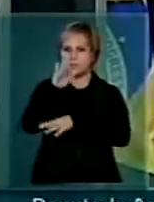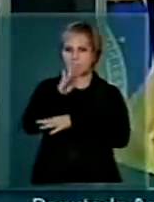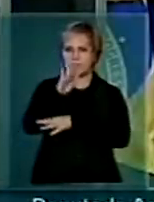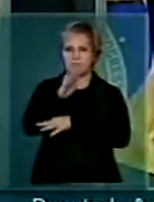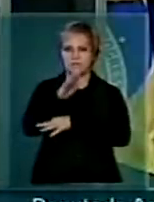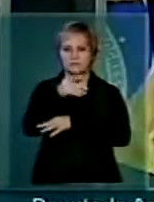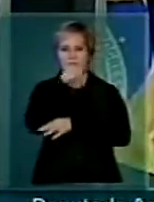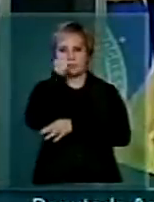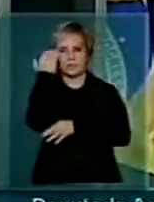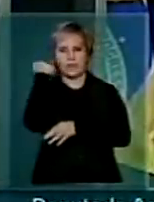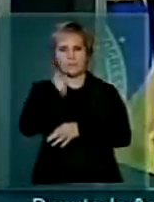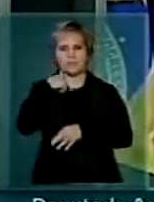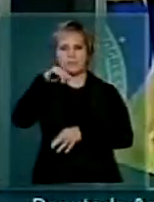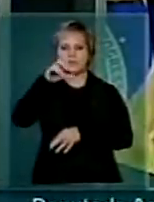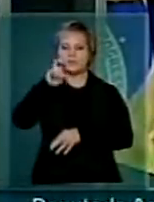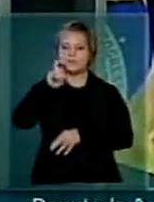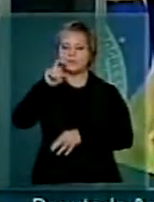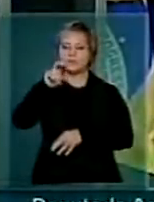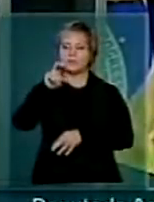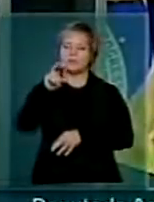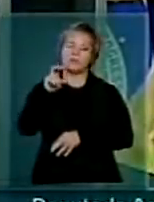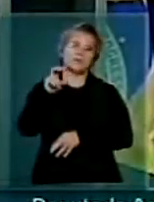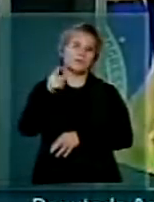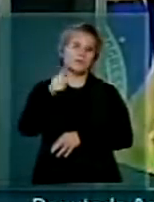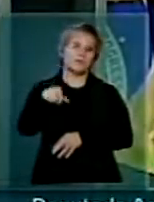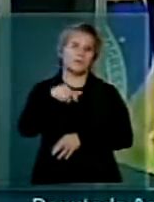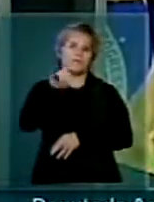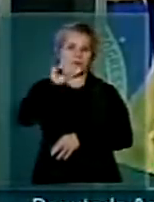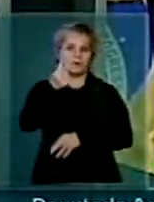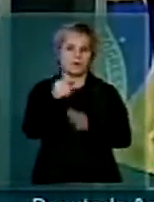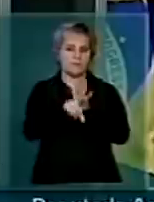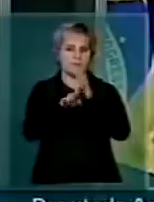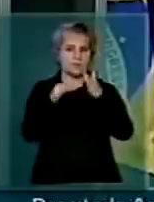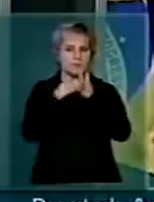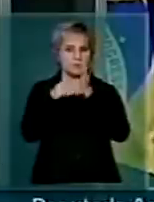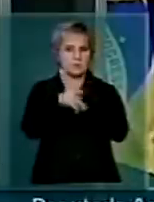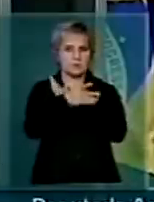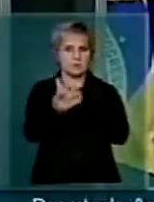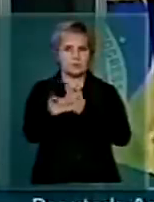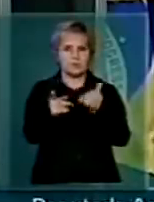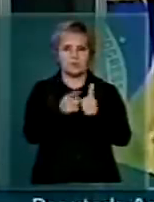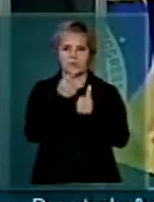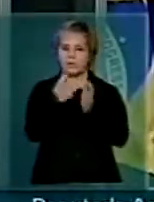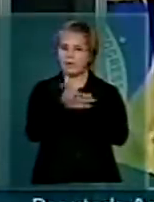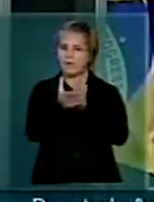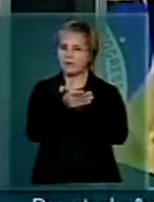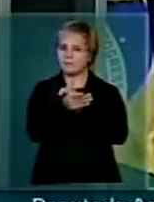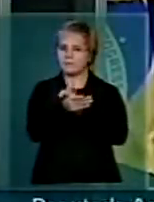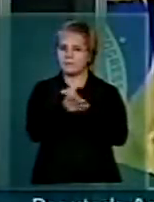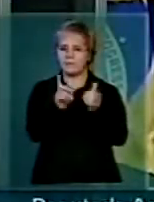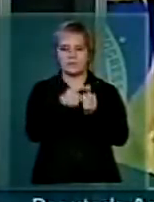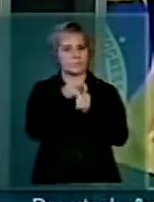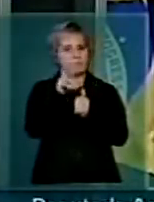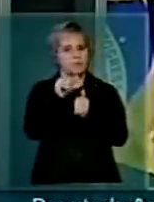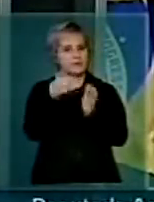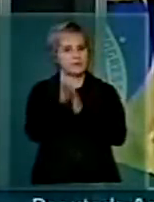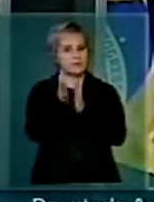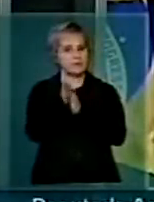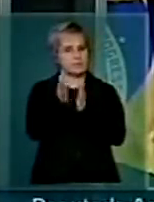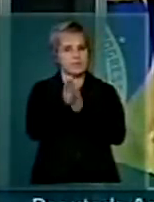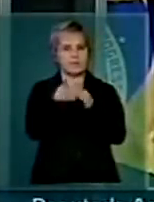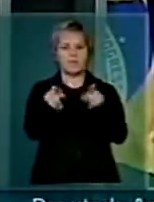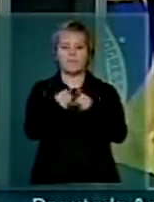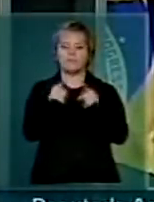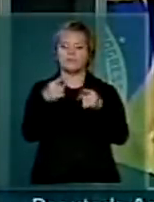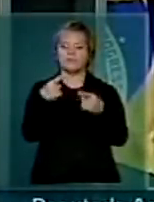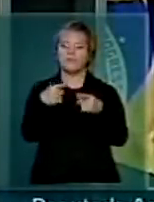significa 21,96% da meta. Pela primeira vez, parabéns de novo à Padilha, foram incluídas